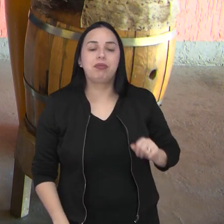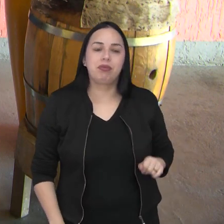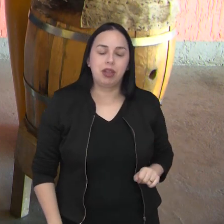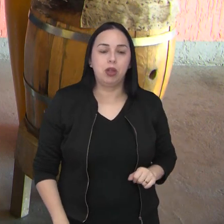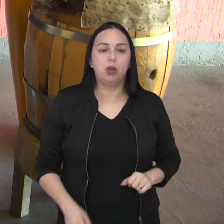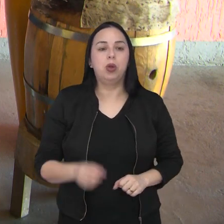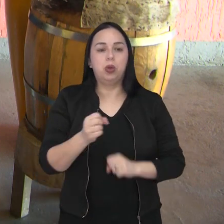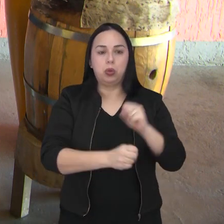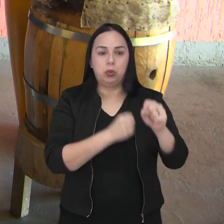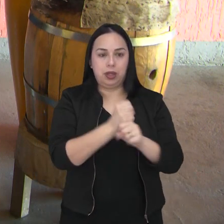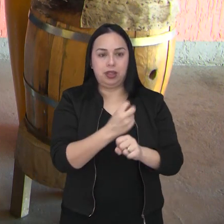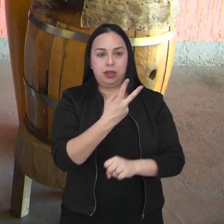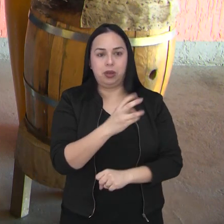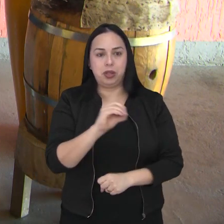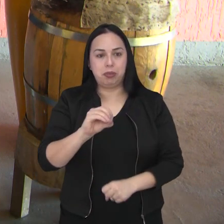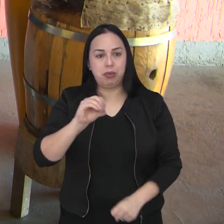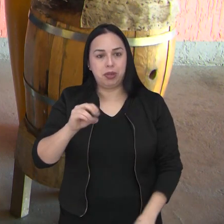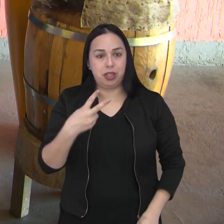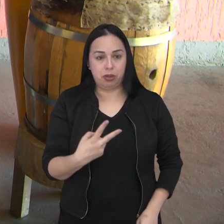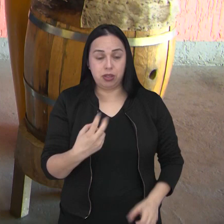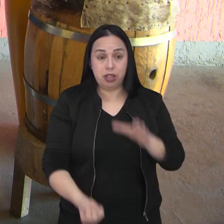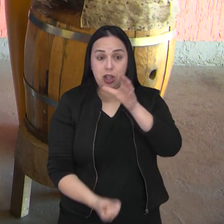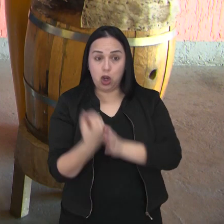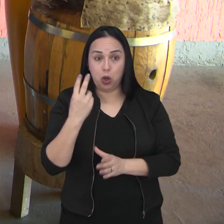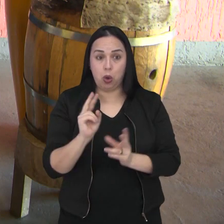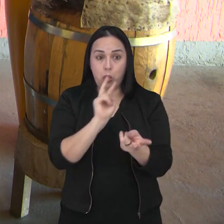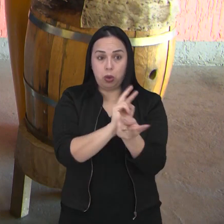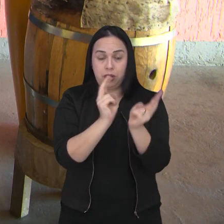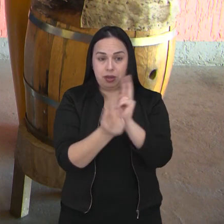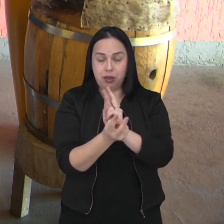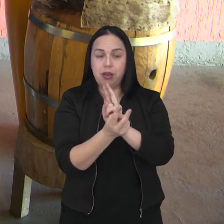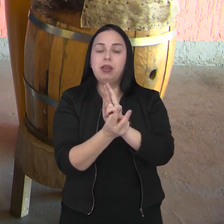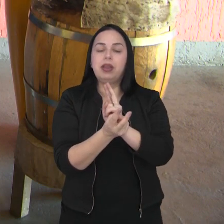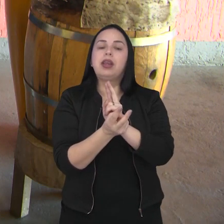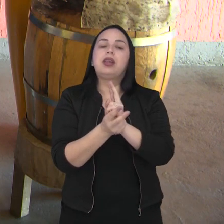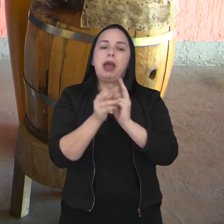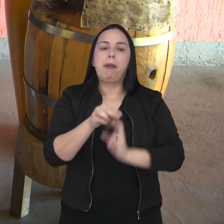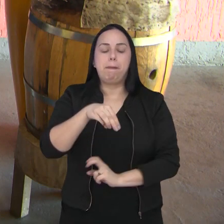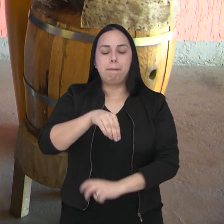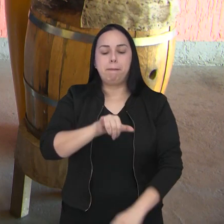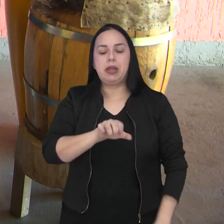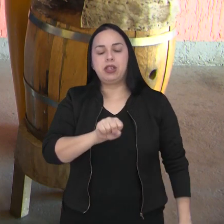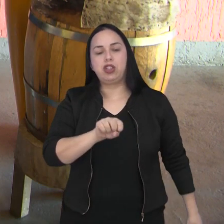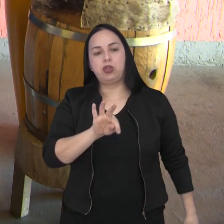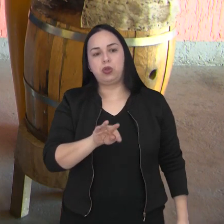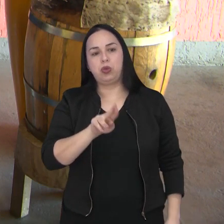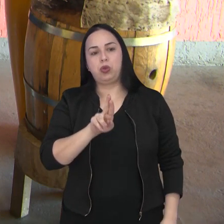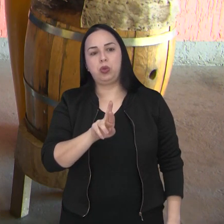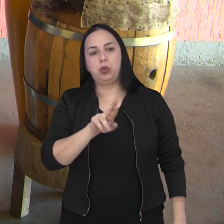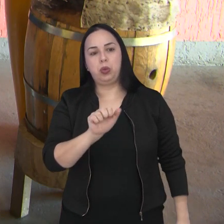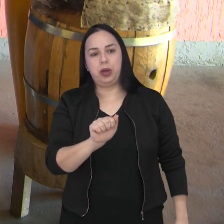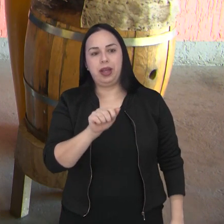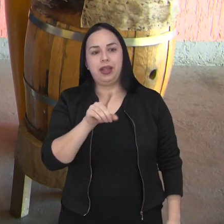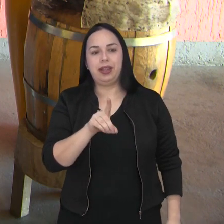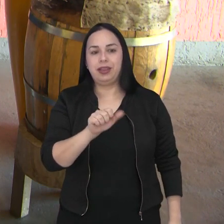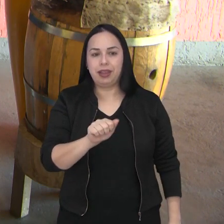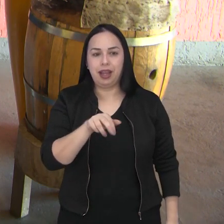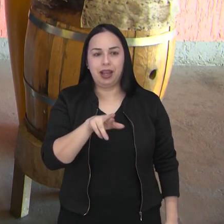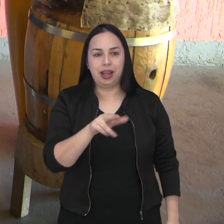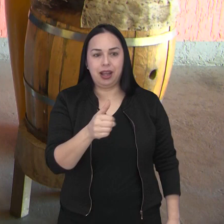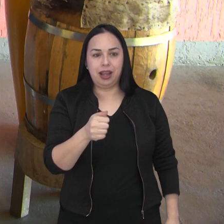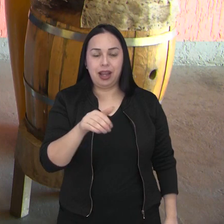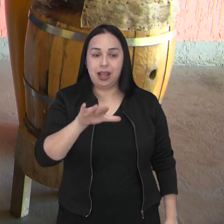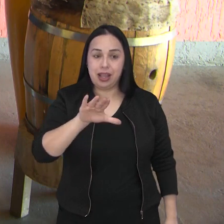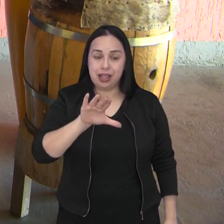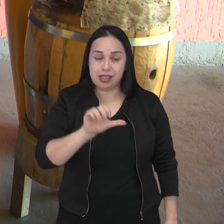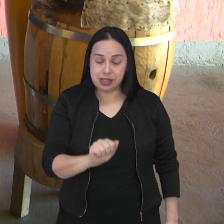O Laudini, em 2002, você criou o grupo de jongo Mistura da Raça. Atualmente, vocês são em quantos